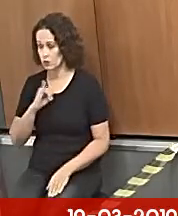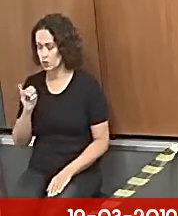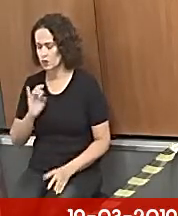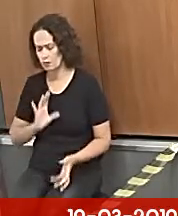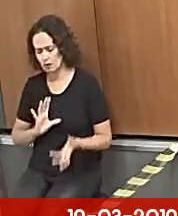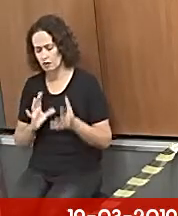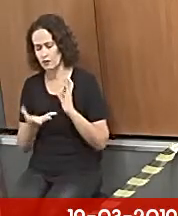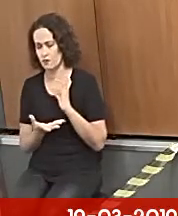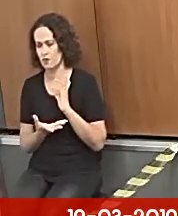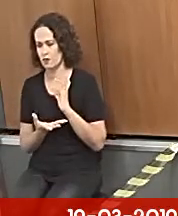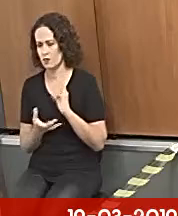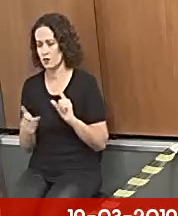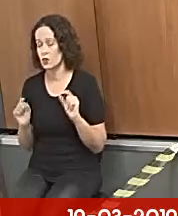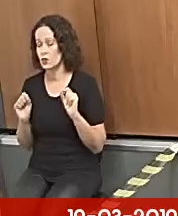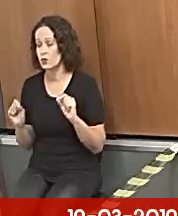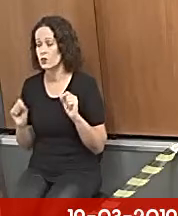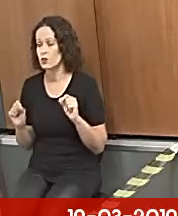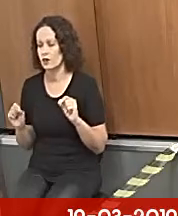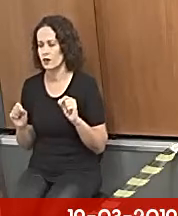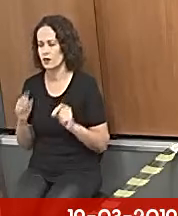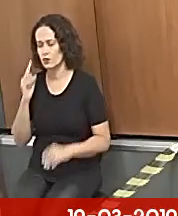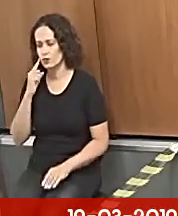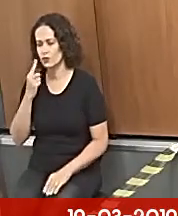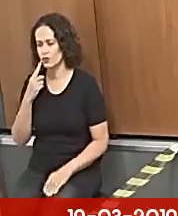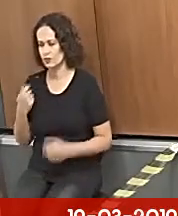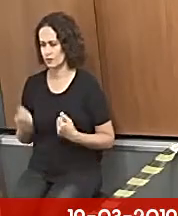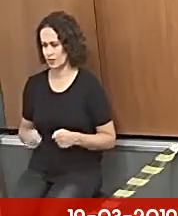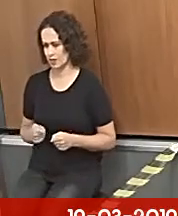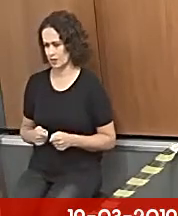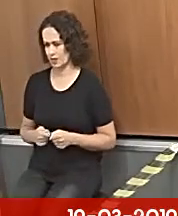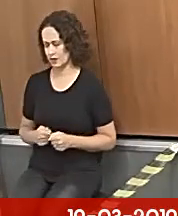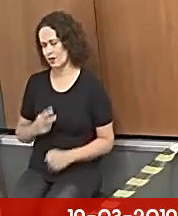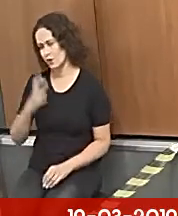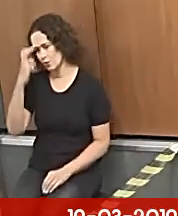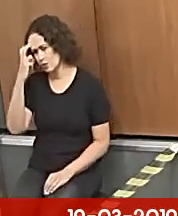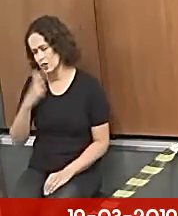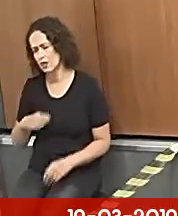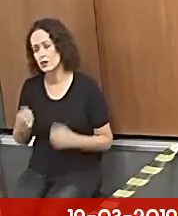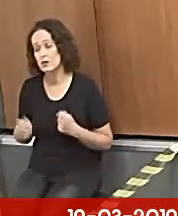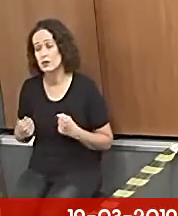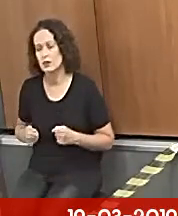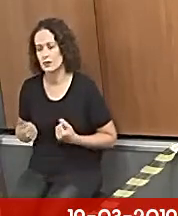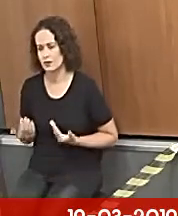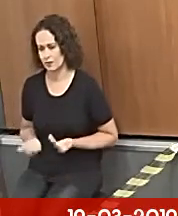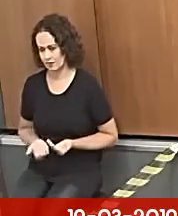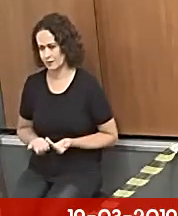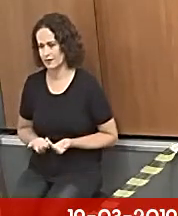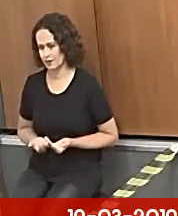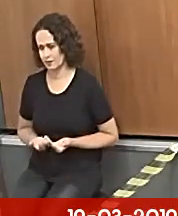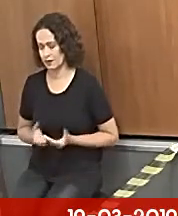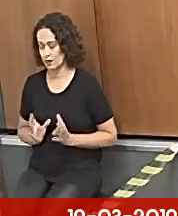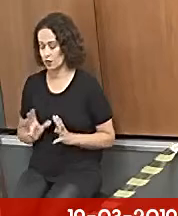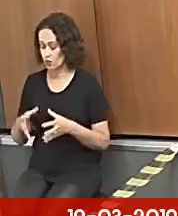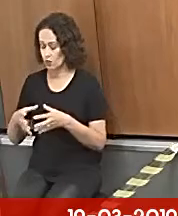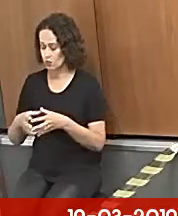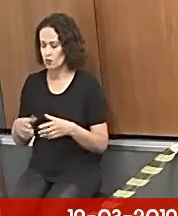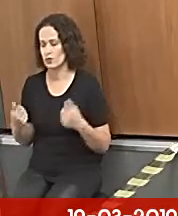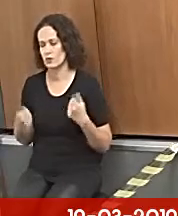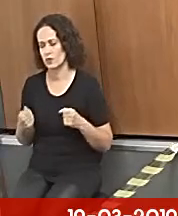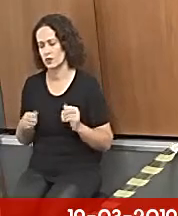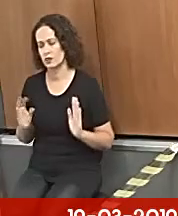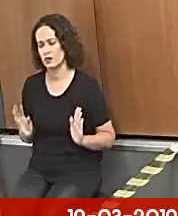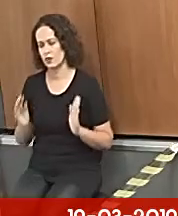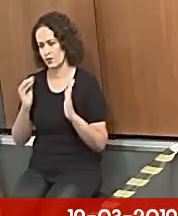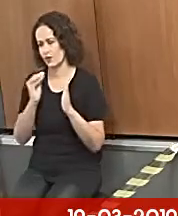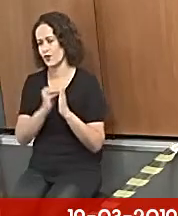o que é que o surdo previa isso que os é precisa então é bom que a comissão coloque sair num um